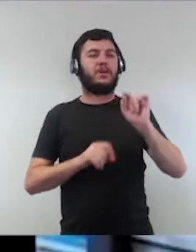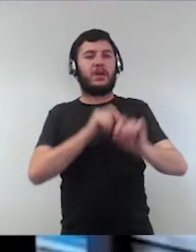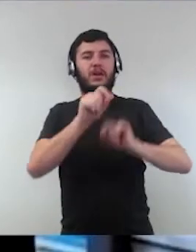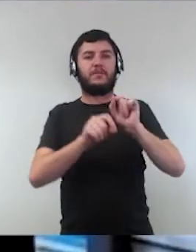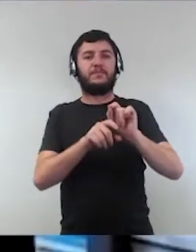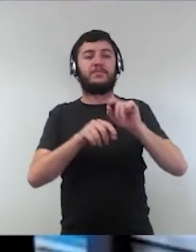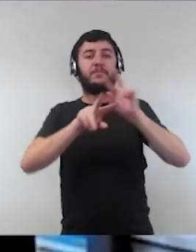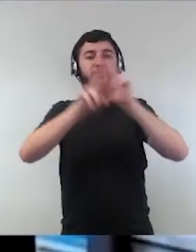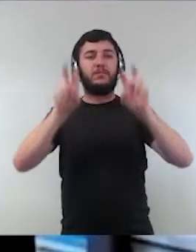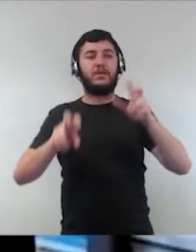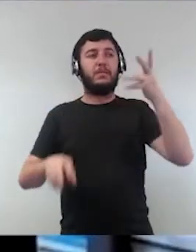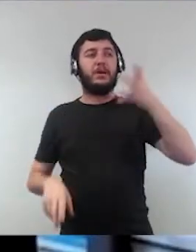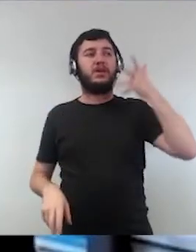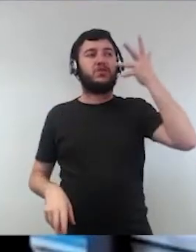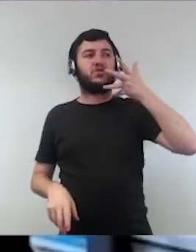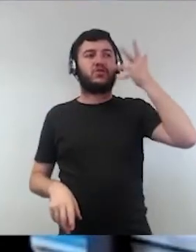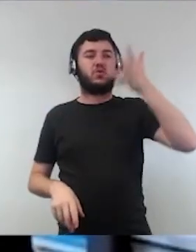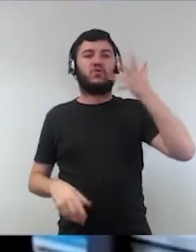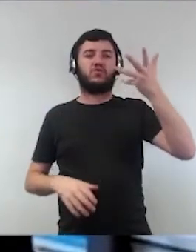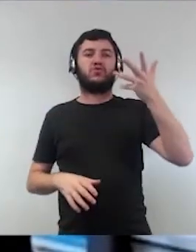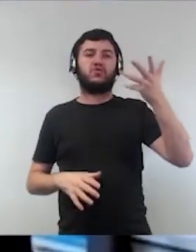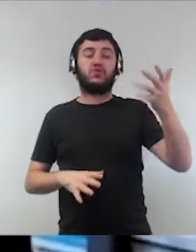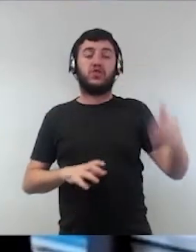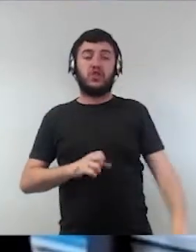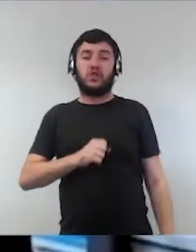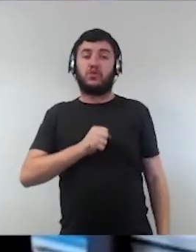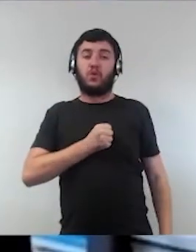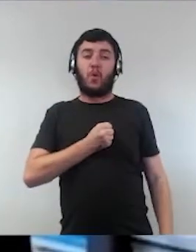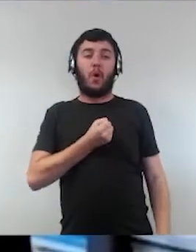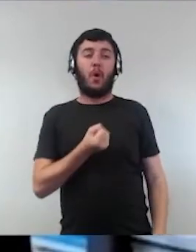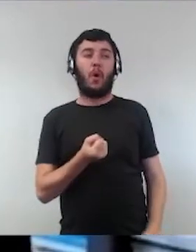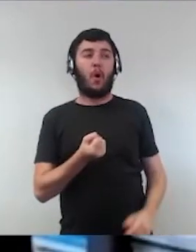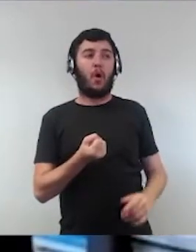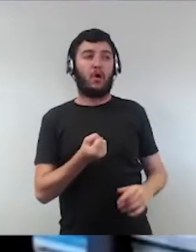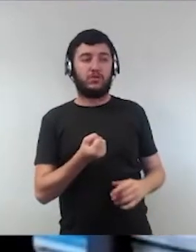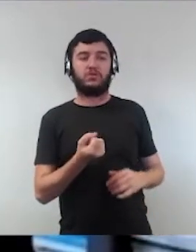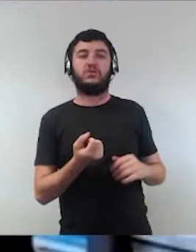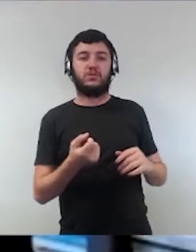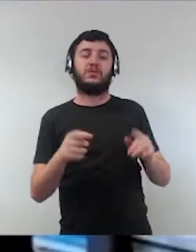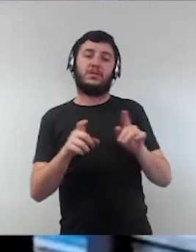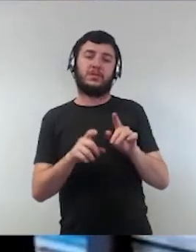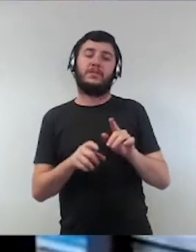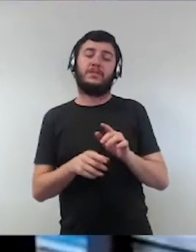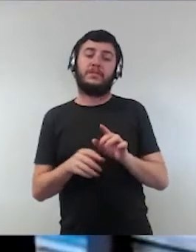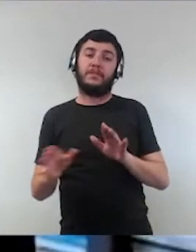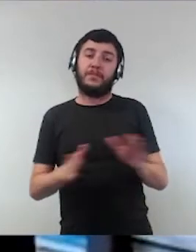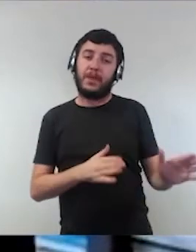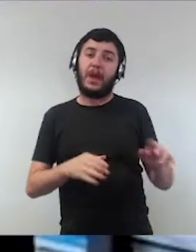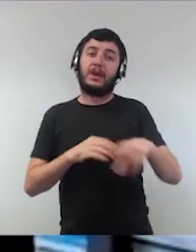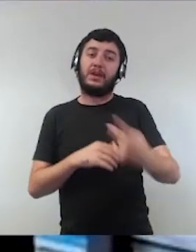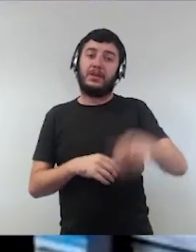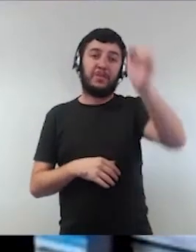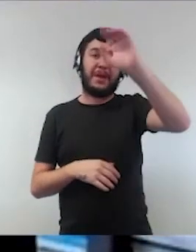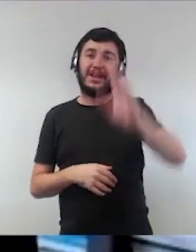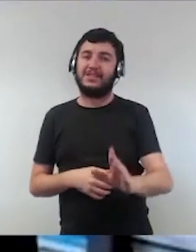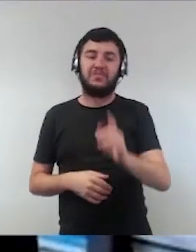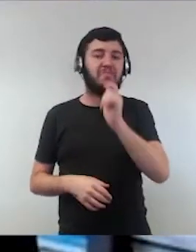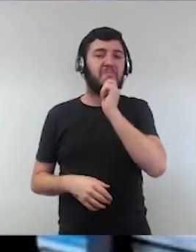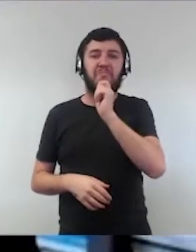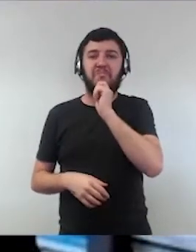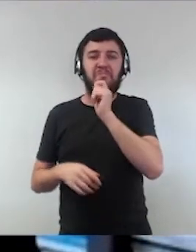alguma maneira, facilita a identificação dos conteúdos infringentes. No caso brasileiro, isso não foi feito.